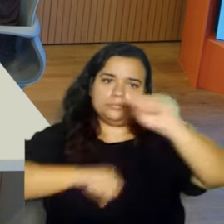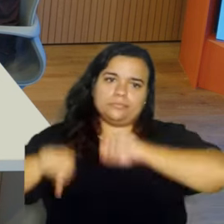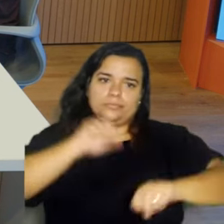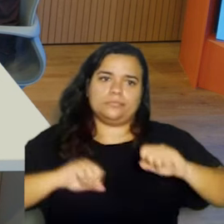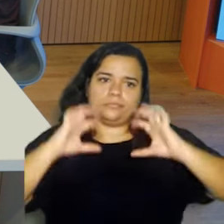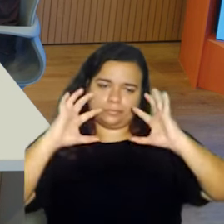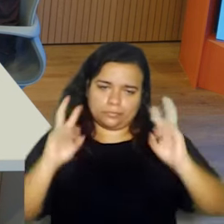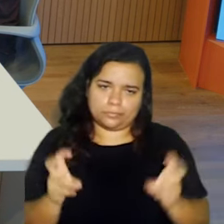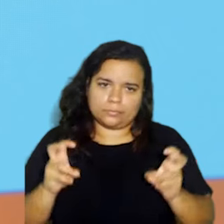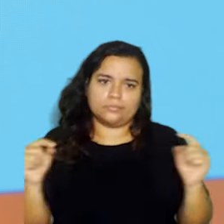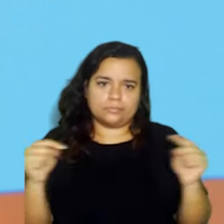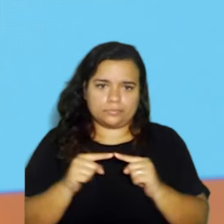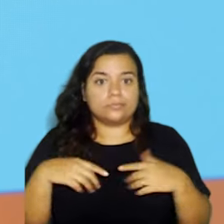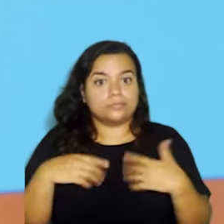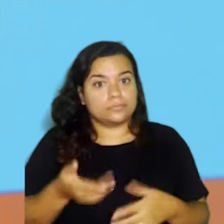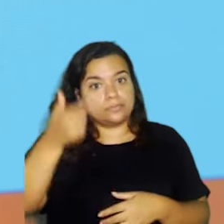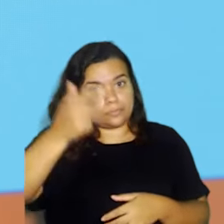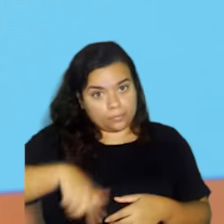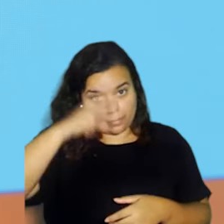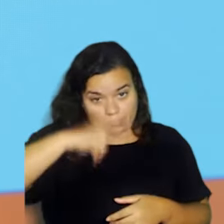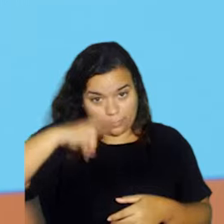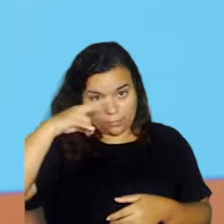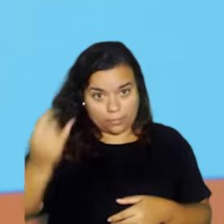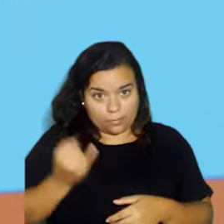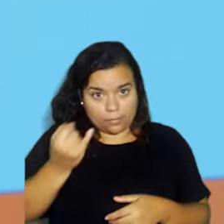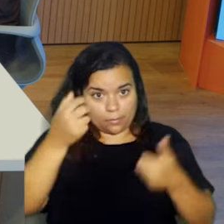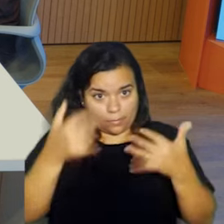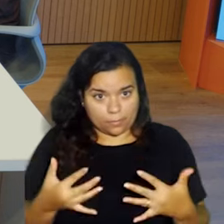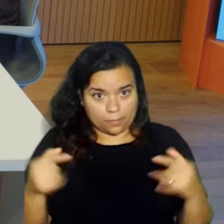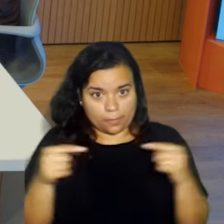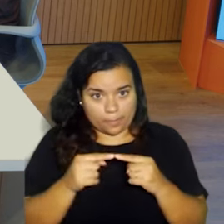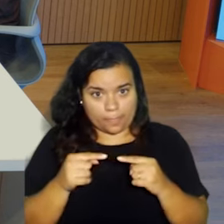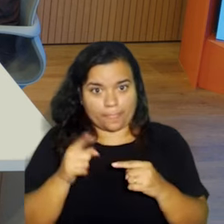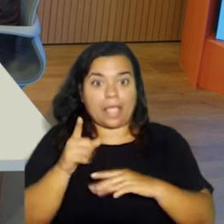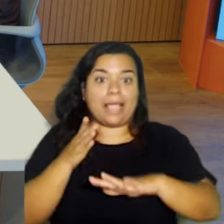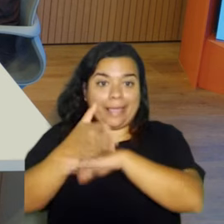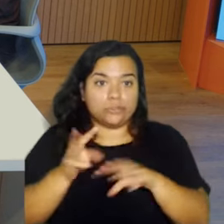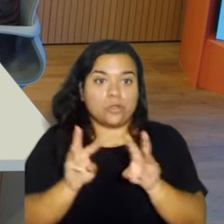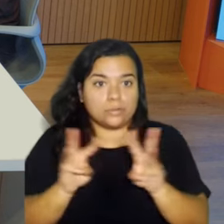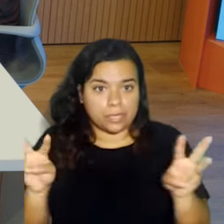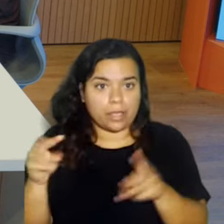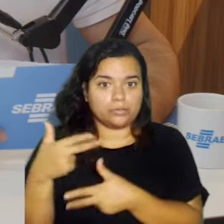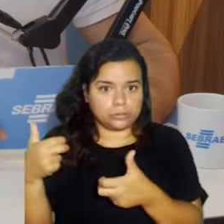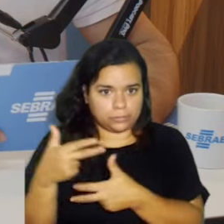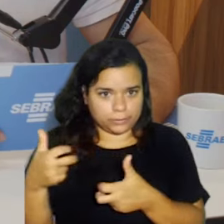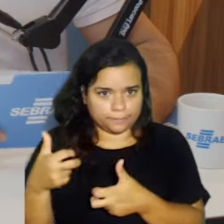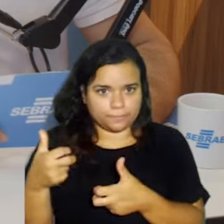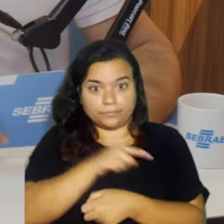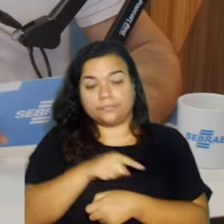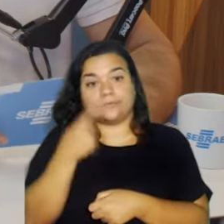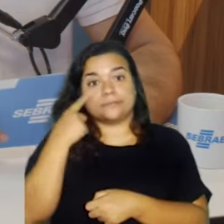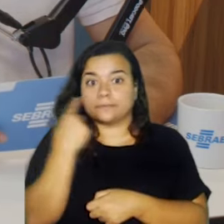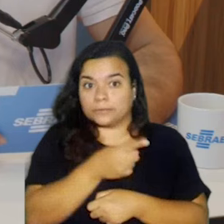limpeza mesmo uma higienização então só para recapitular até aqui boa ele acessou o site do sebrai